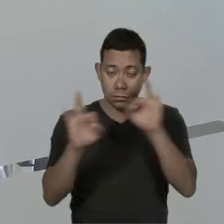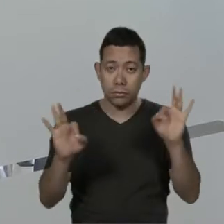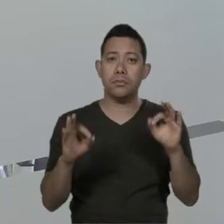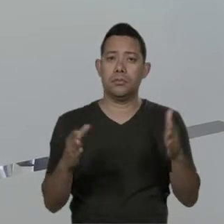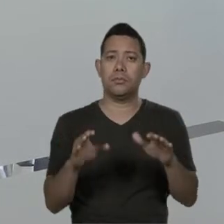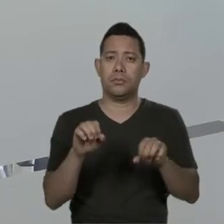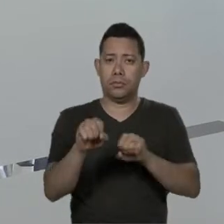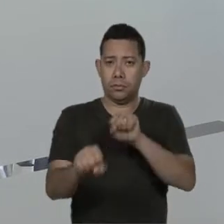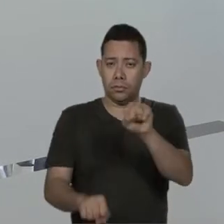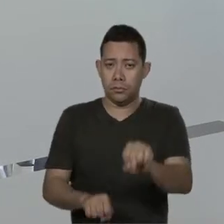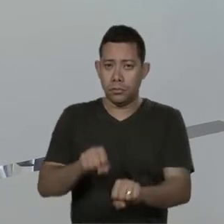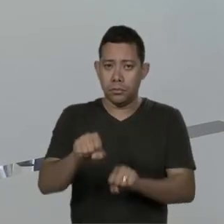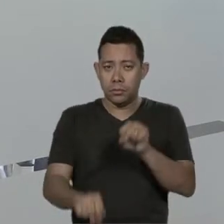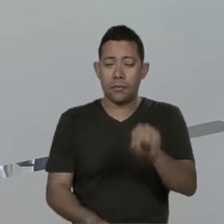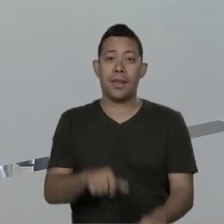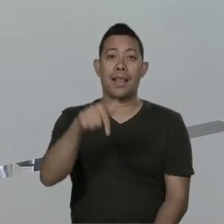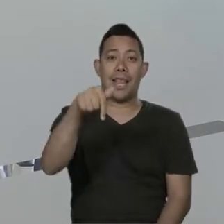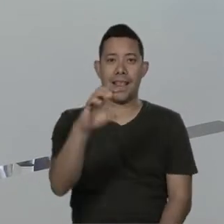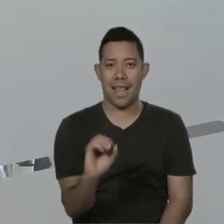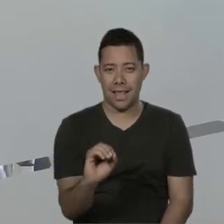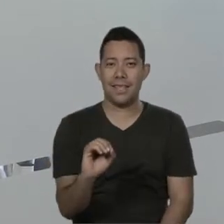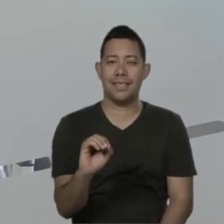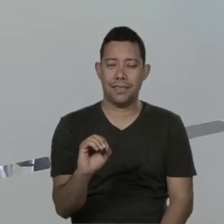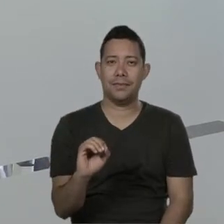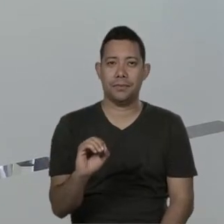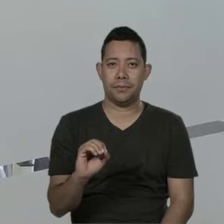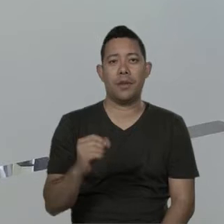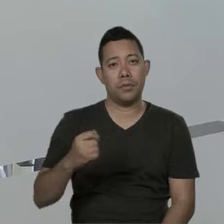Ótimo, reduz um pouquinho o giro, volta para 70,